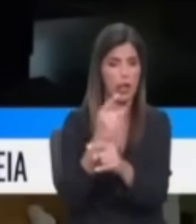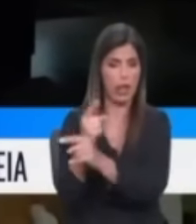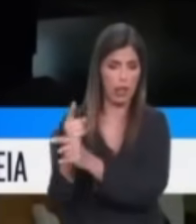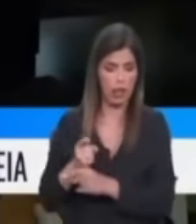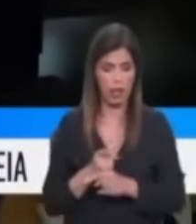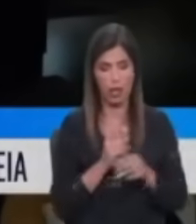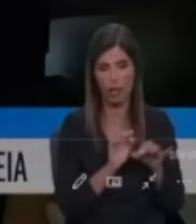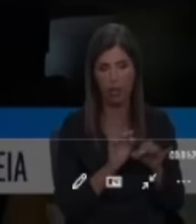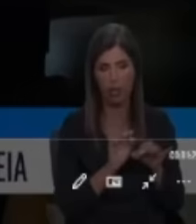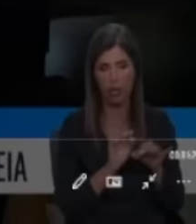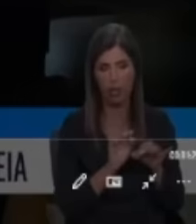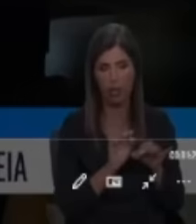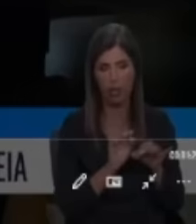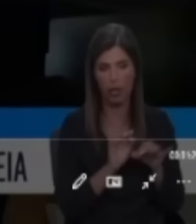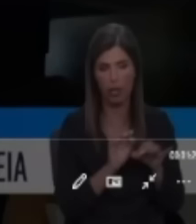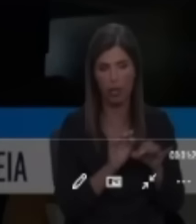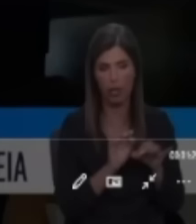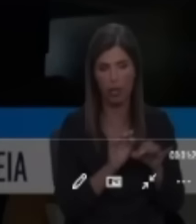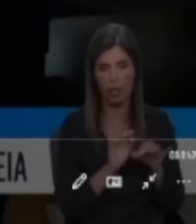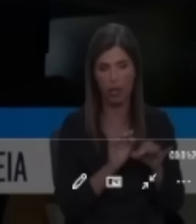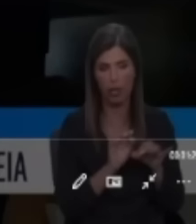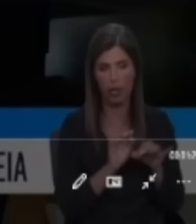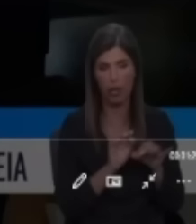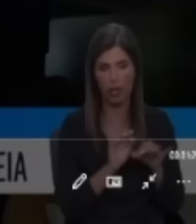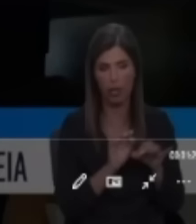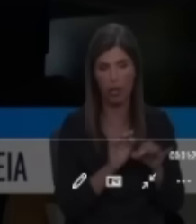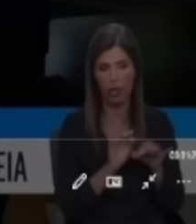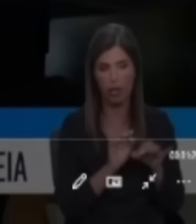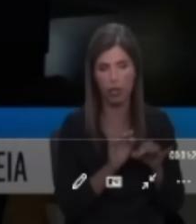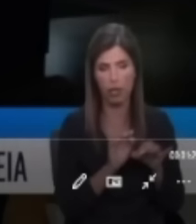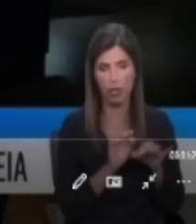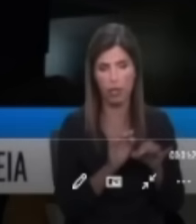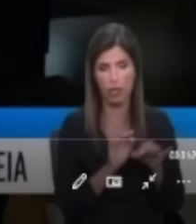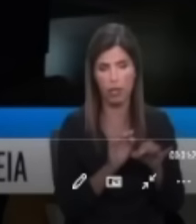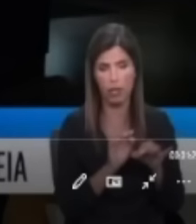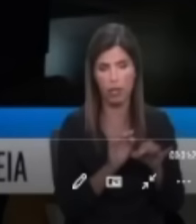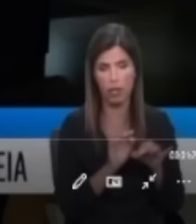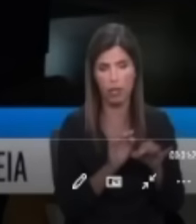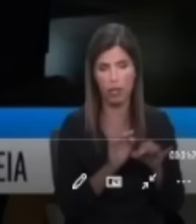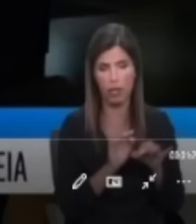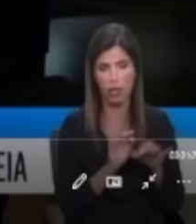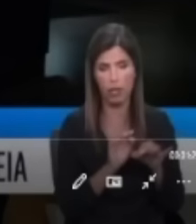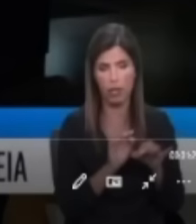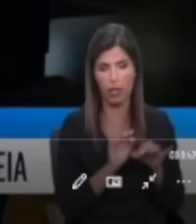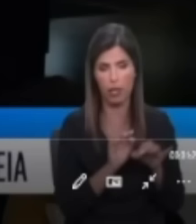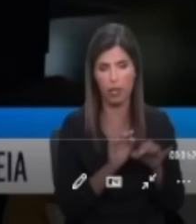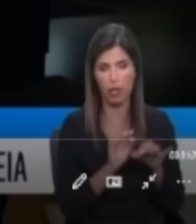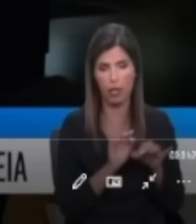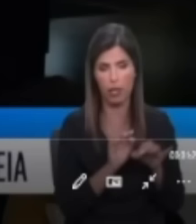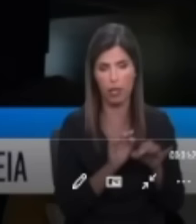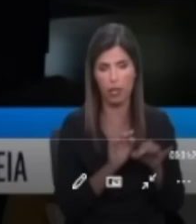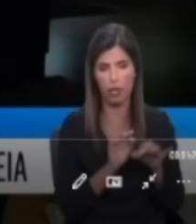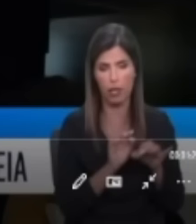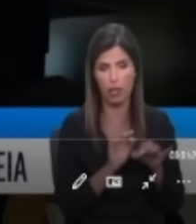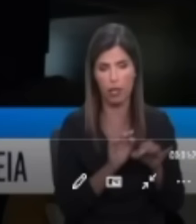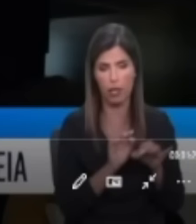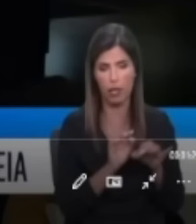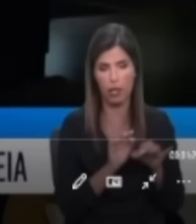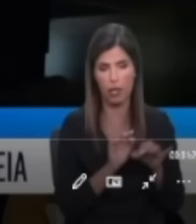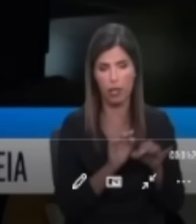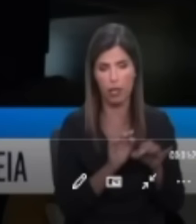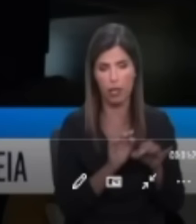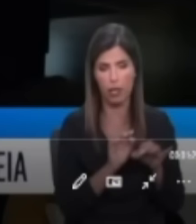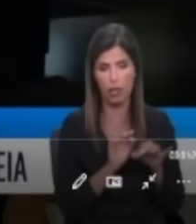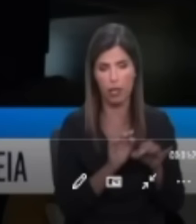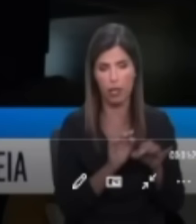caso da situação... Isso não é verdade. Primeiro, é uma total mentira. Quando o Marcelo vem dizer que a União Europeia atuou